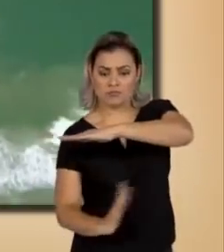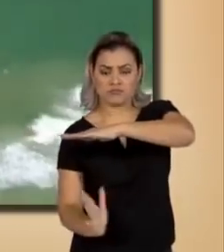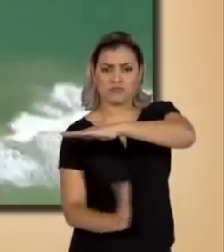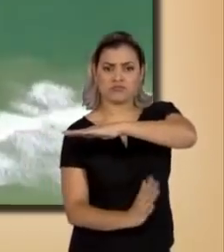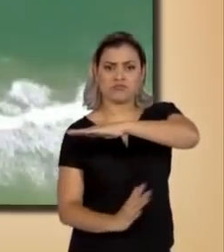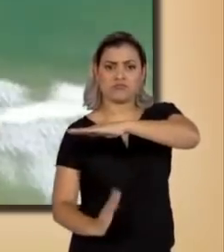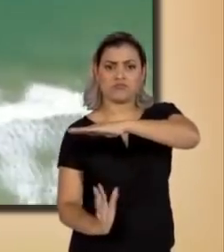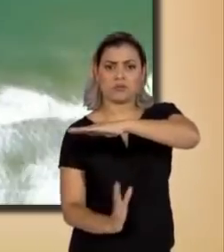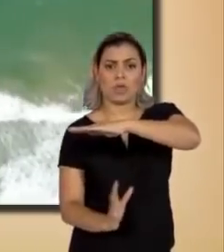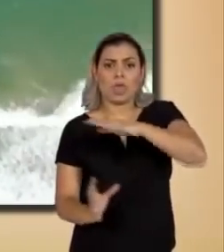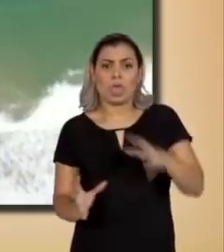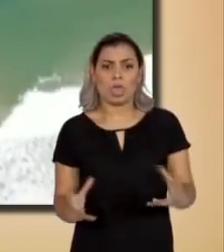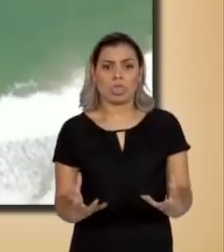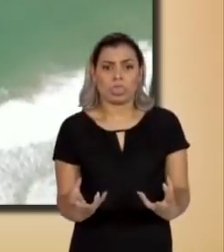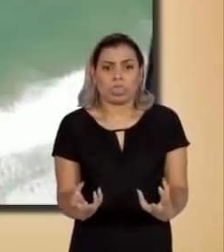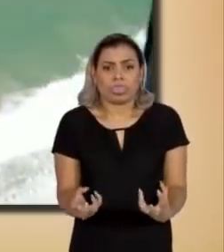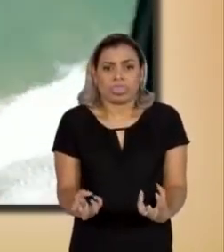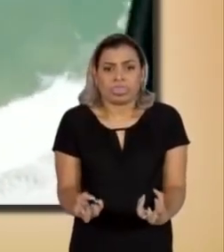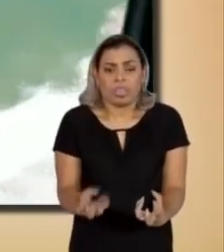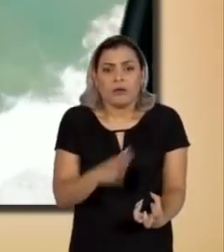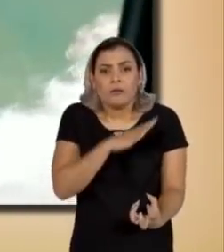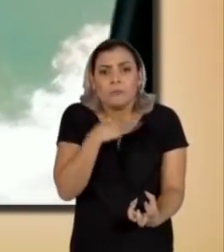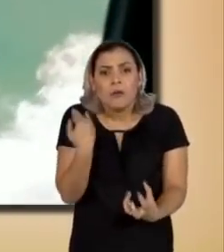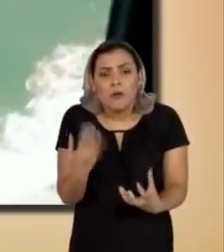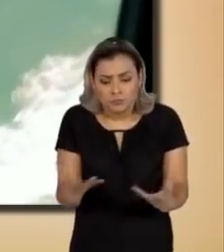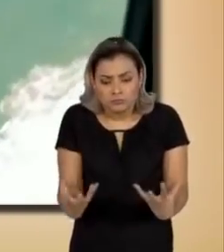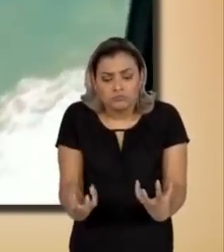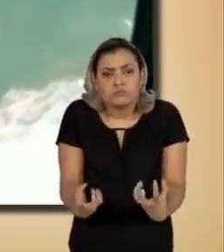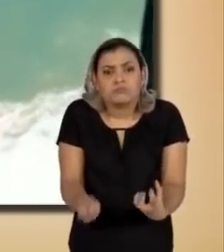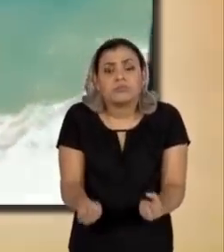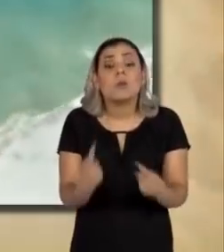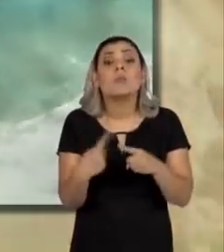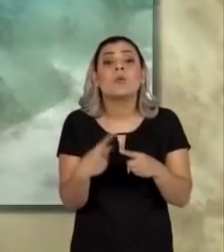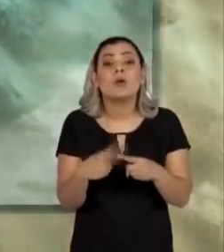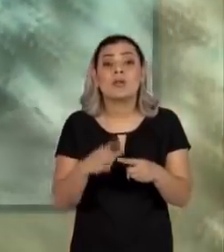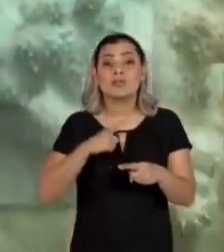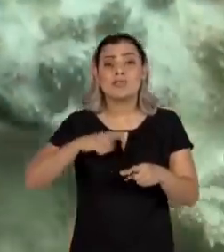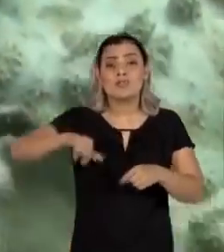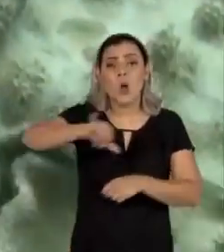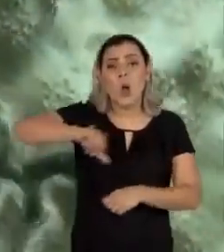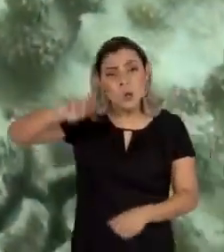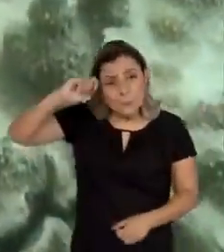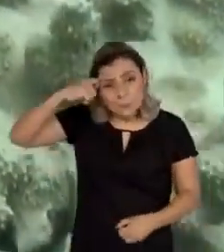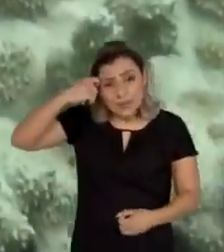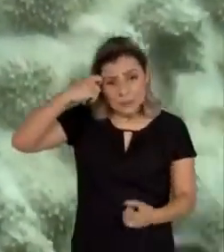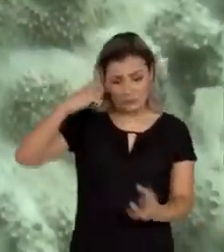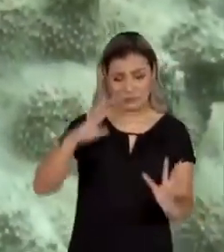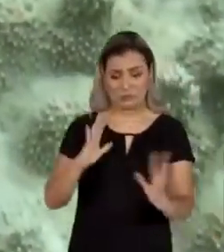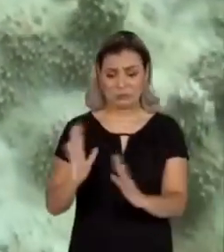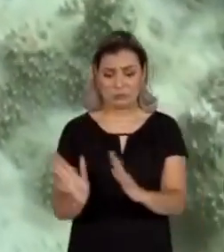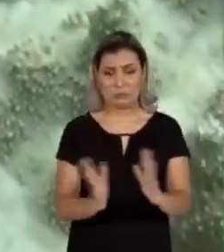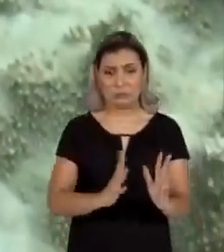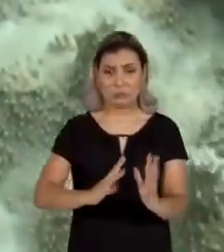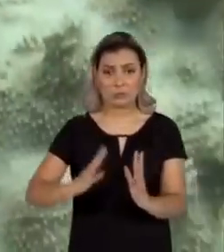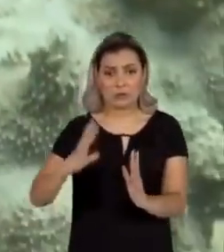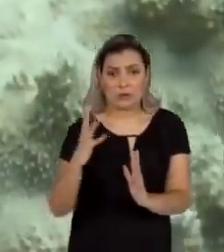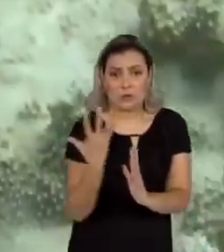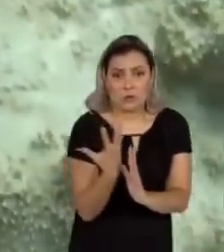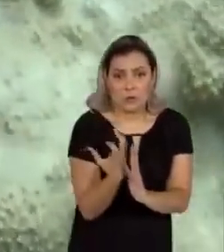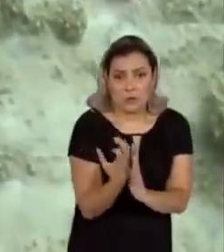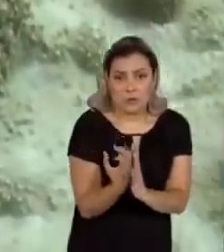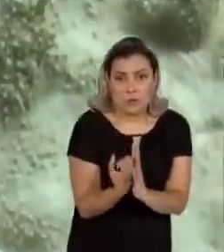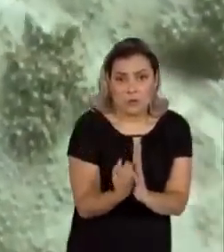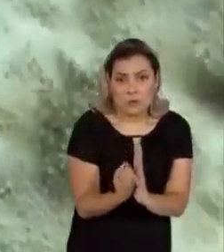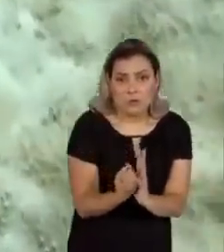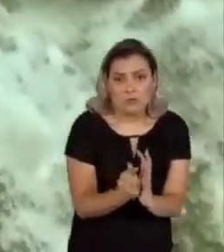aumentou 10 vezes depois do surgimento de manchas de óleo no litoral nordestino. A chamada taxa de branqueamento dos corais, que